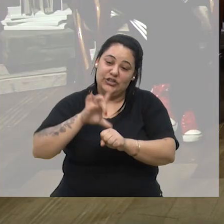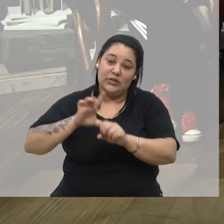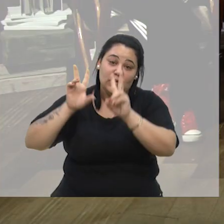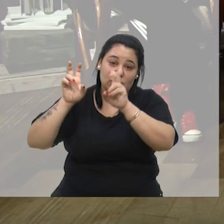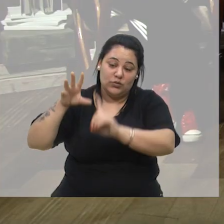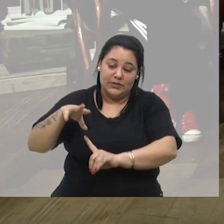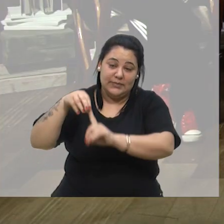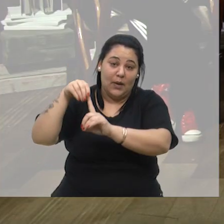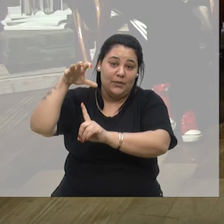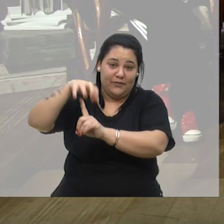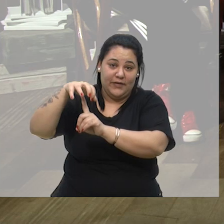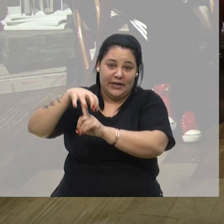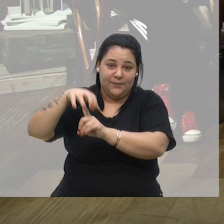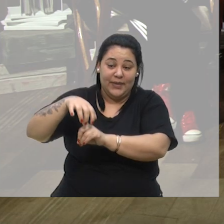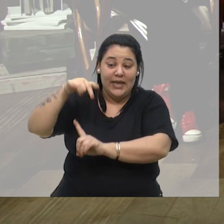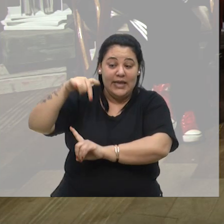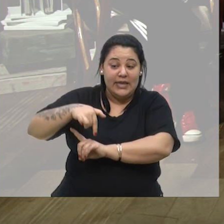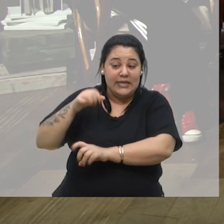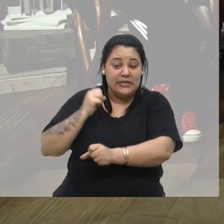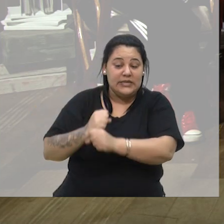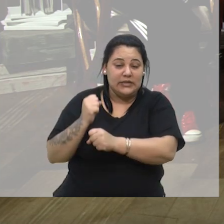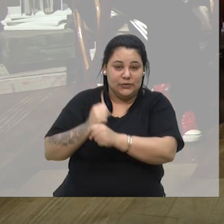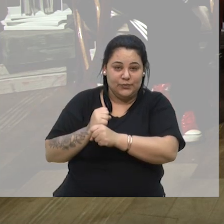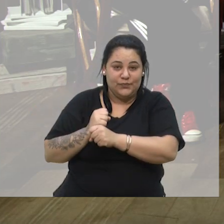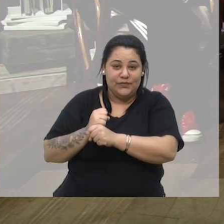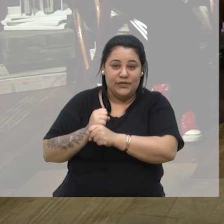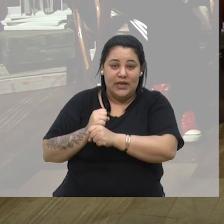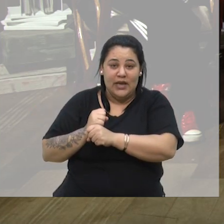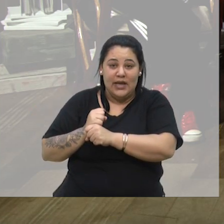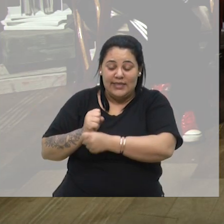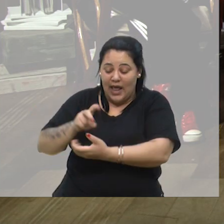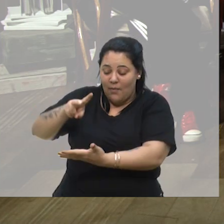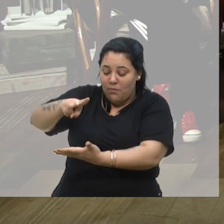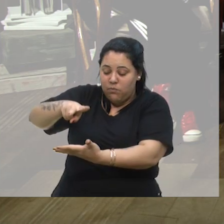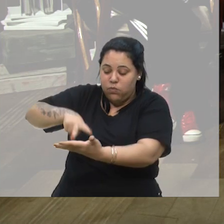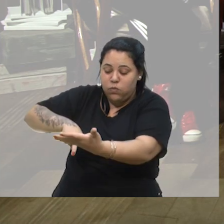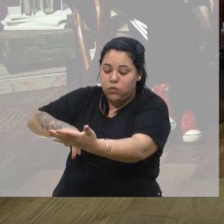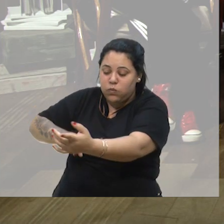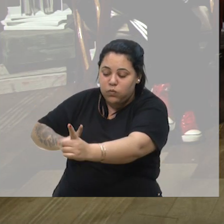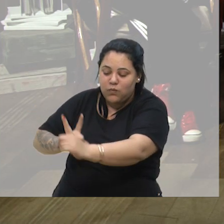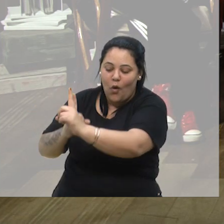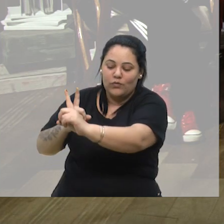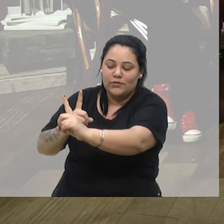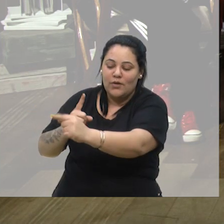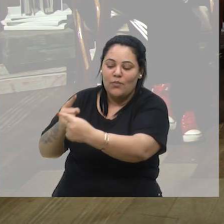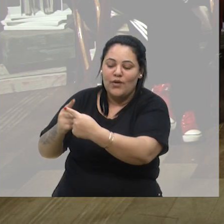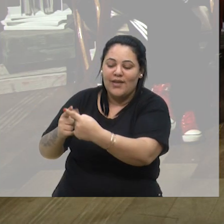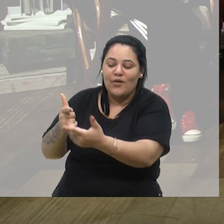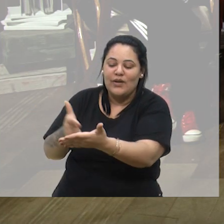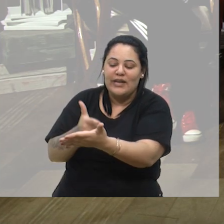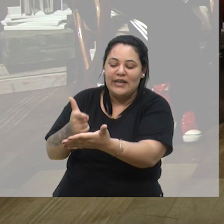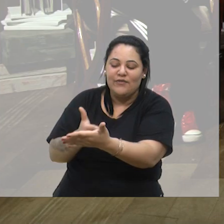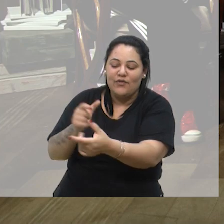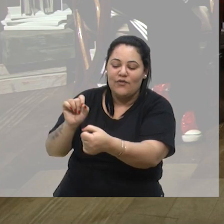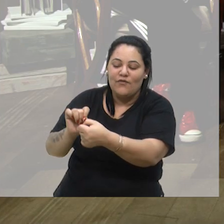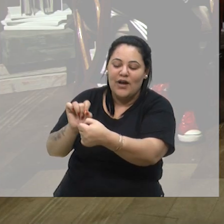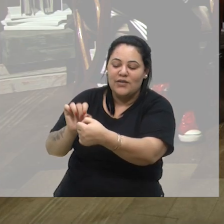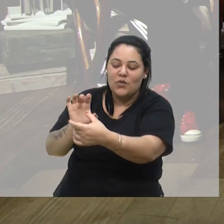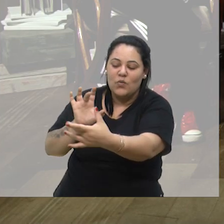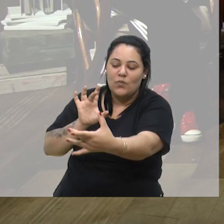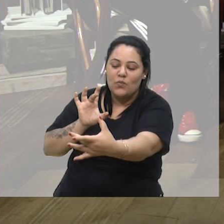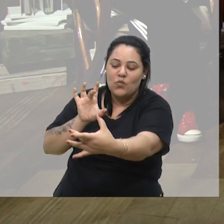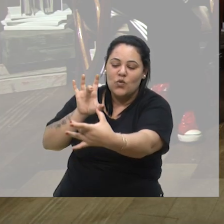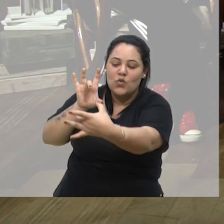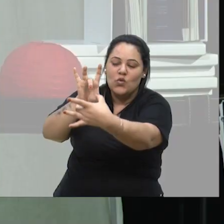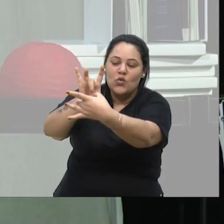A gente todo ano pensa num tema para a Feira do Livro, né? E esse ano, Na Leitura Nos Encontramos, a gente pensou nele, porque os livros,